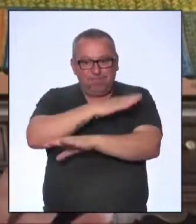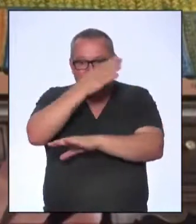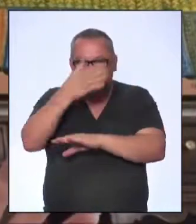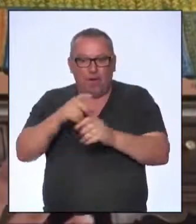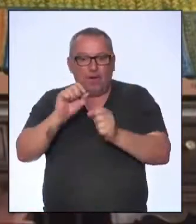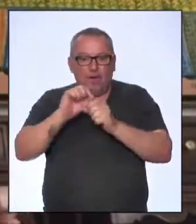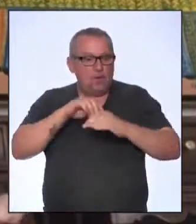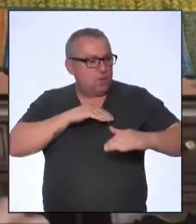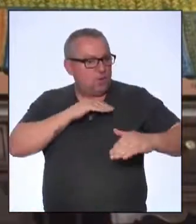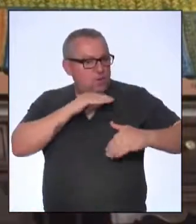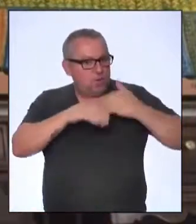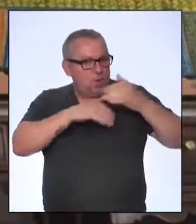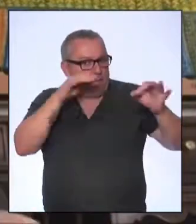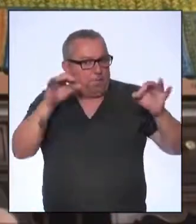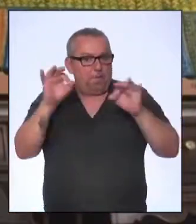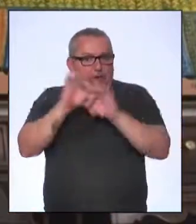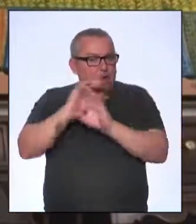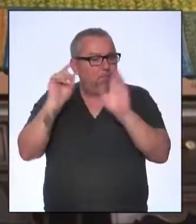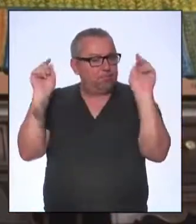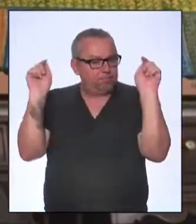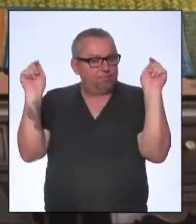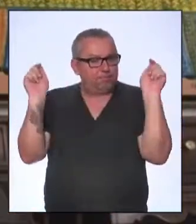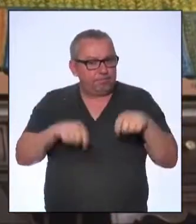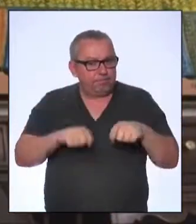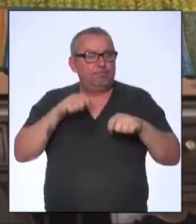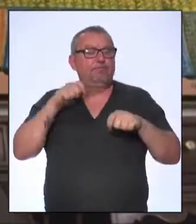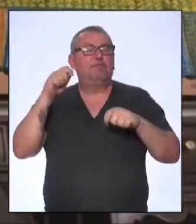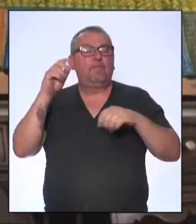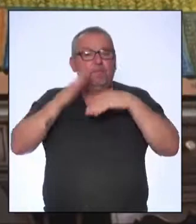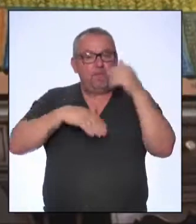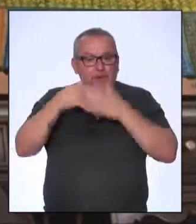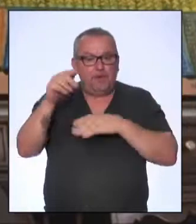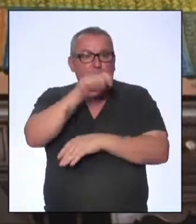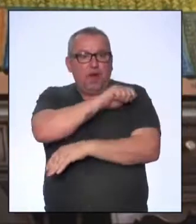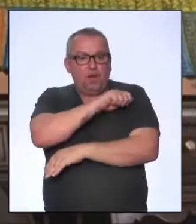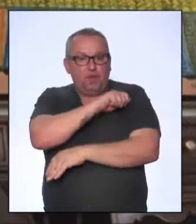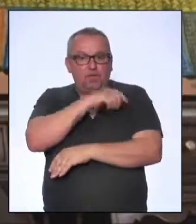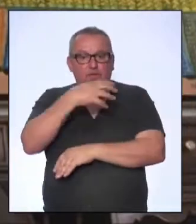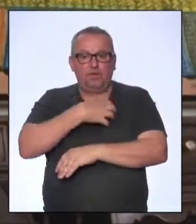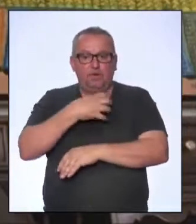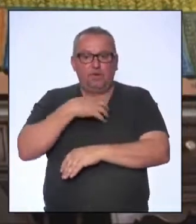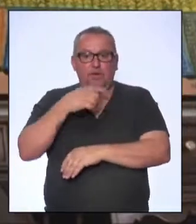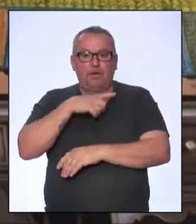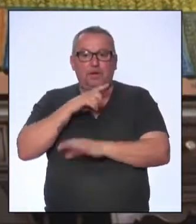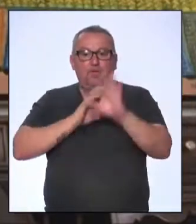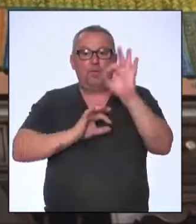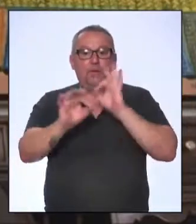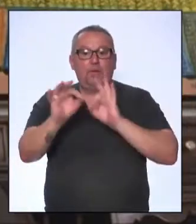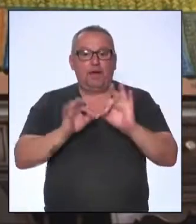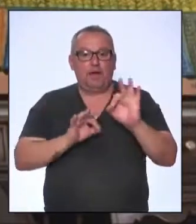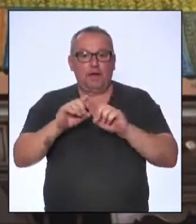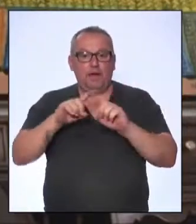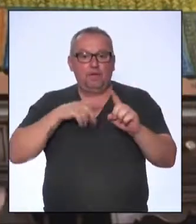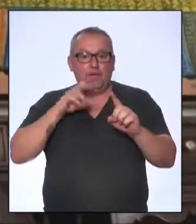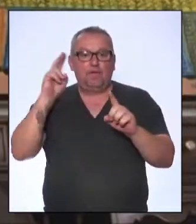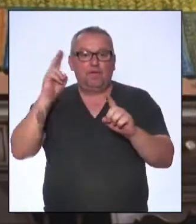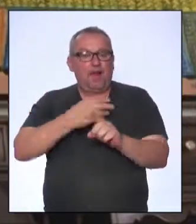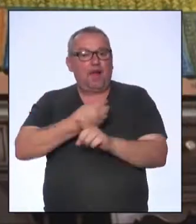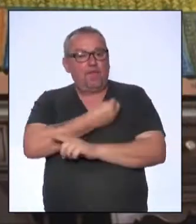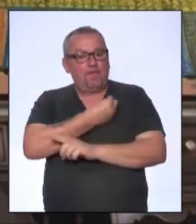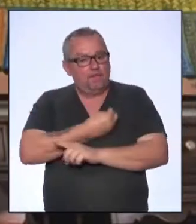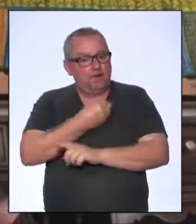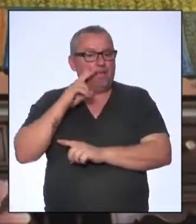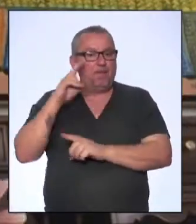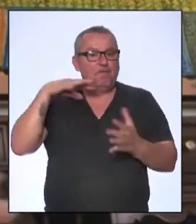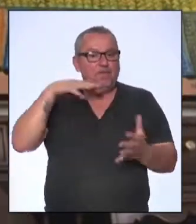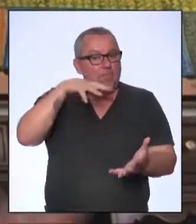pleno de capacidades, de habilidades dos alunos, de tal forma que eles estejam preparados para enfrentar a vida, para enfrentar o